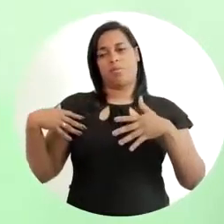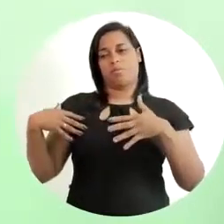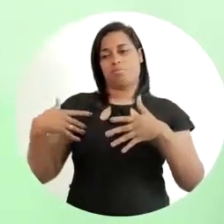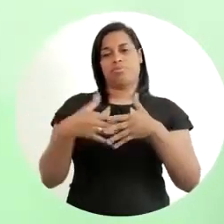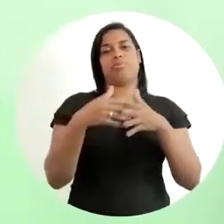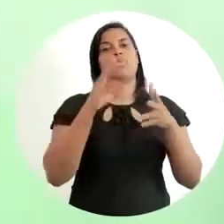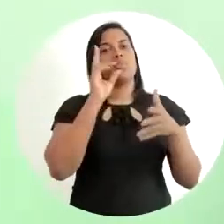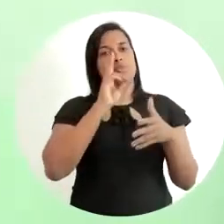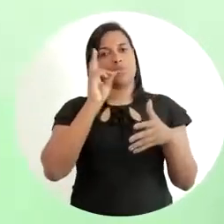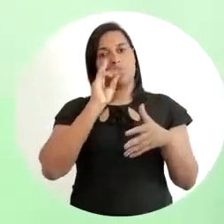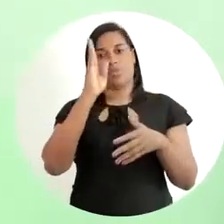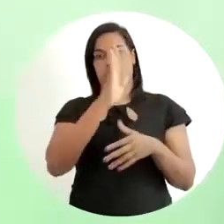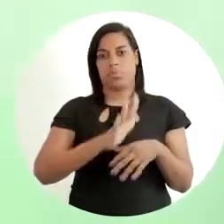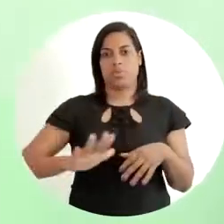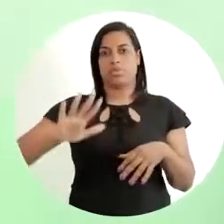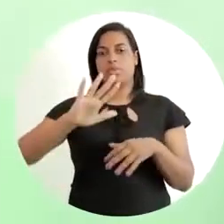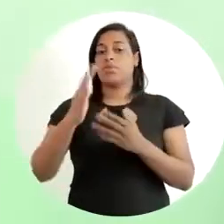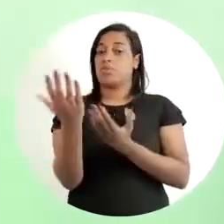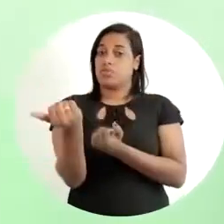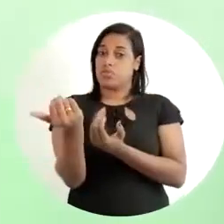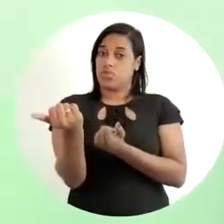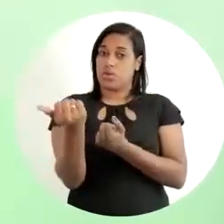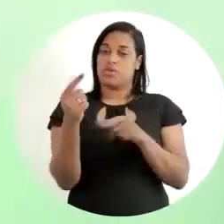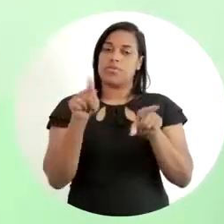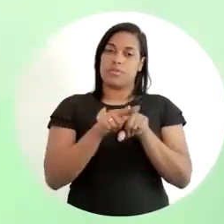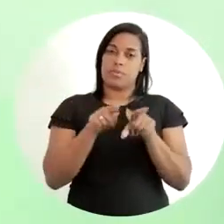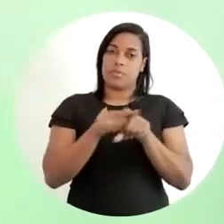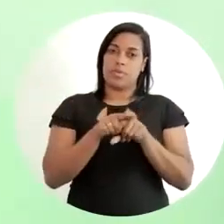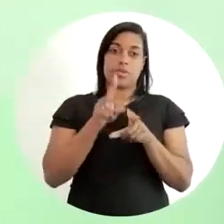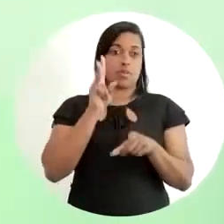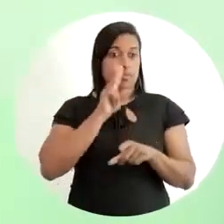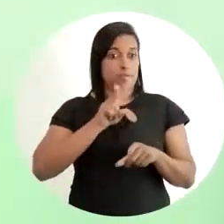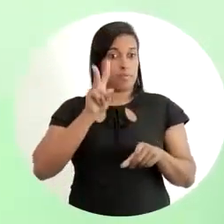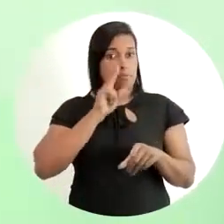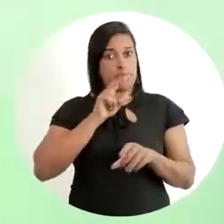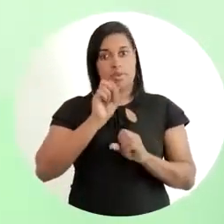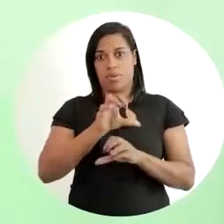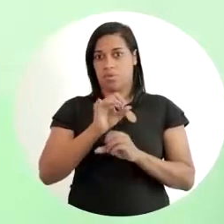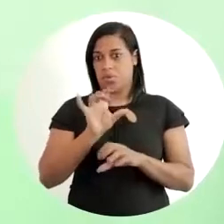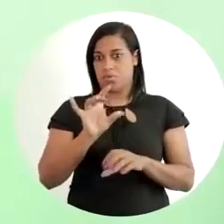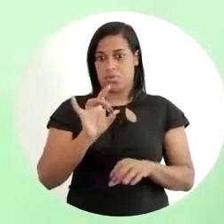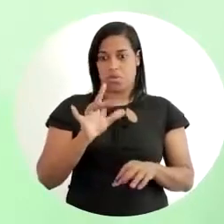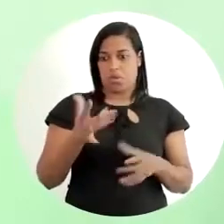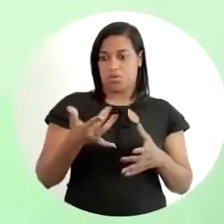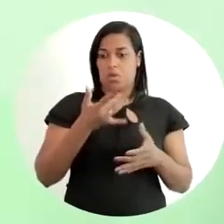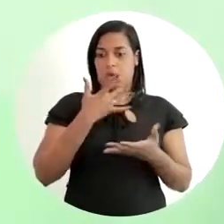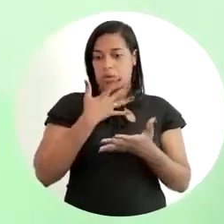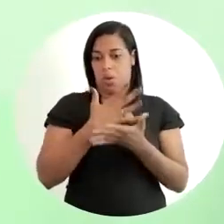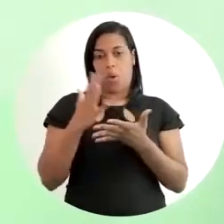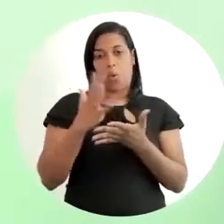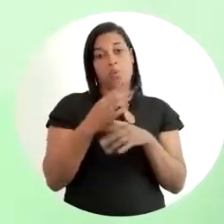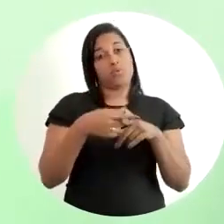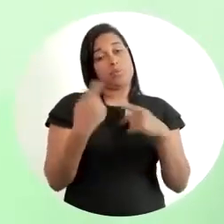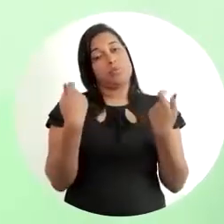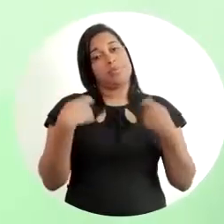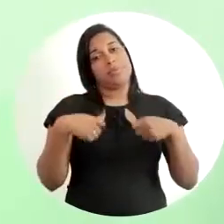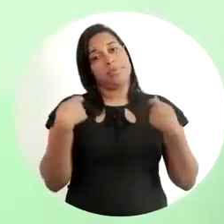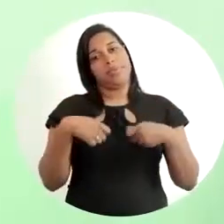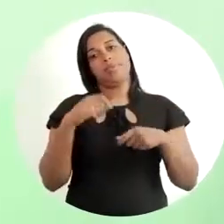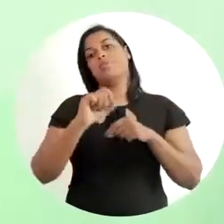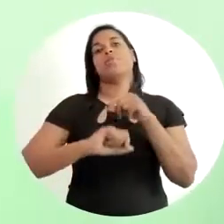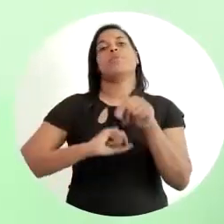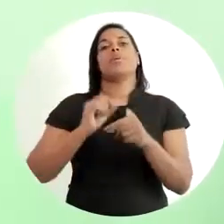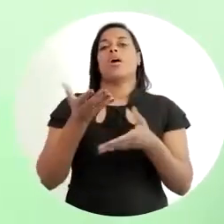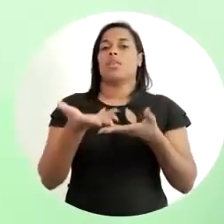prejudicadas ao longo da história do Brasil e também os jovens e adultos, que via que a educação não era um privilégio de alguns, mas